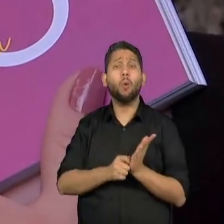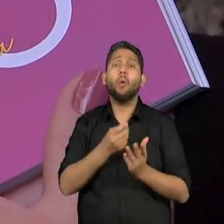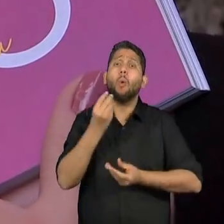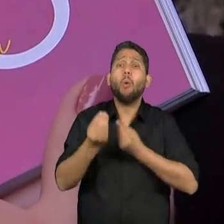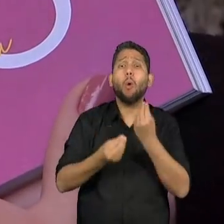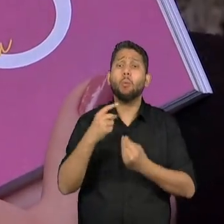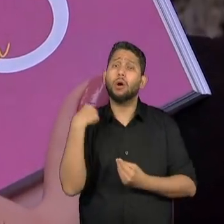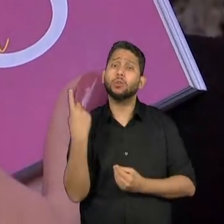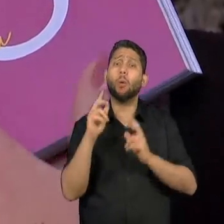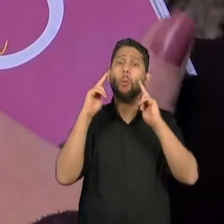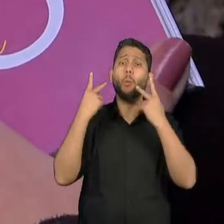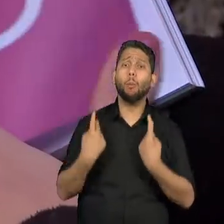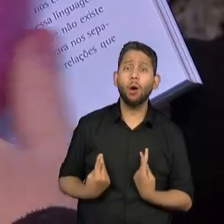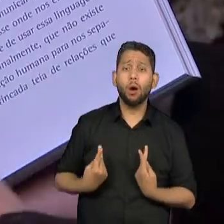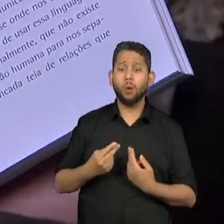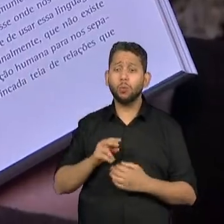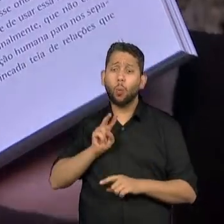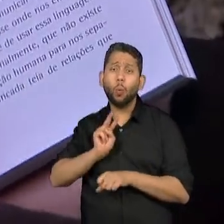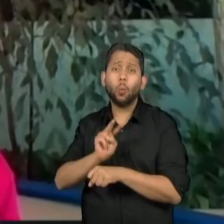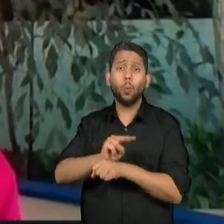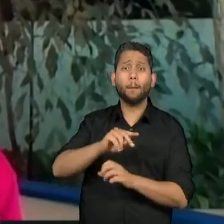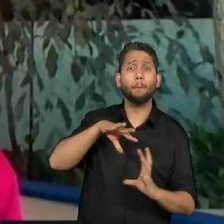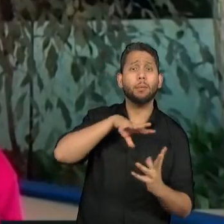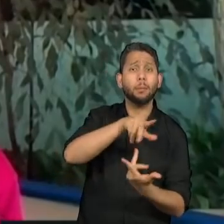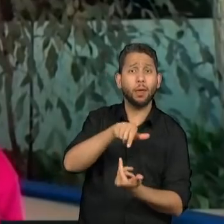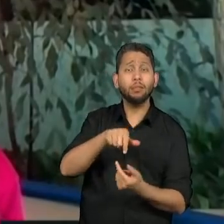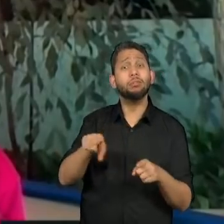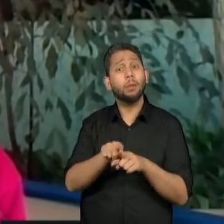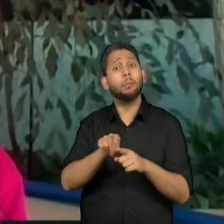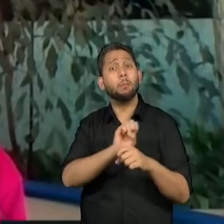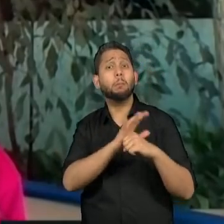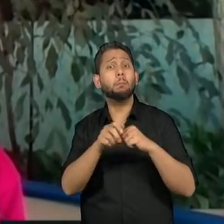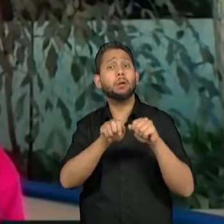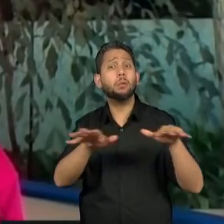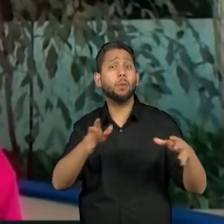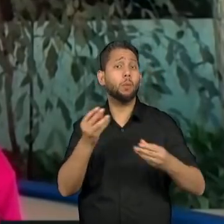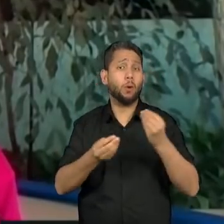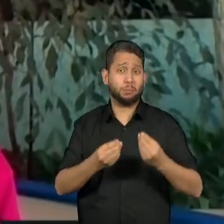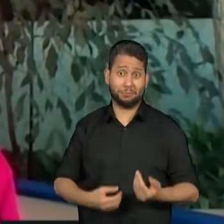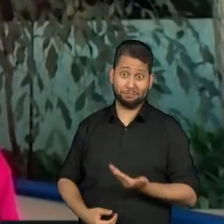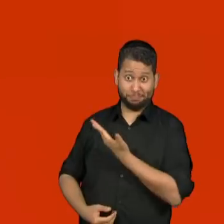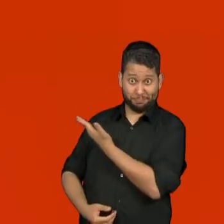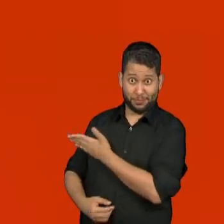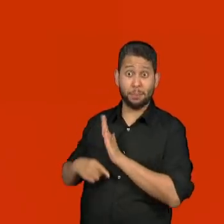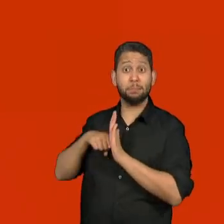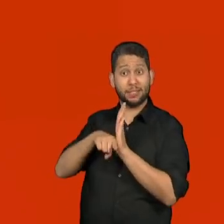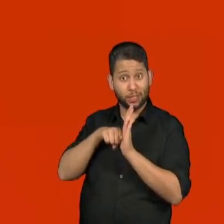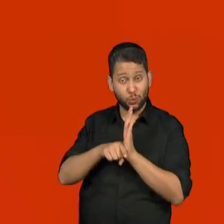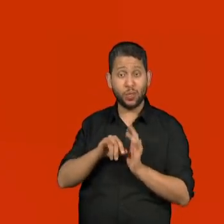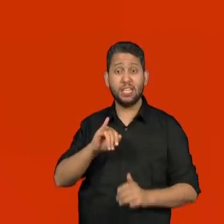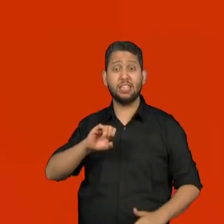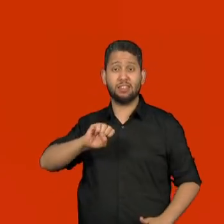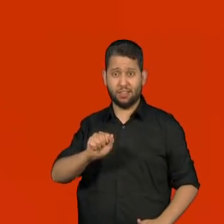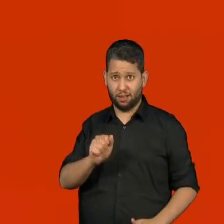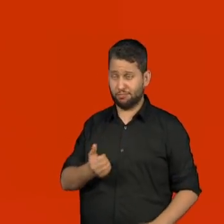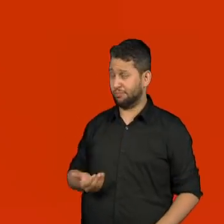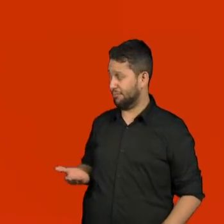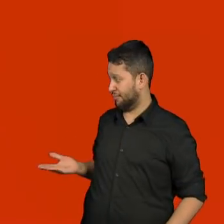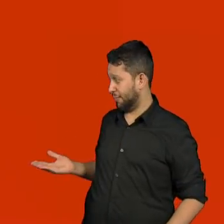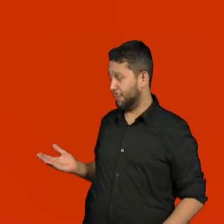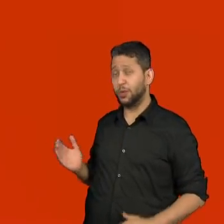lida com o planeta e com a pandemia. A bióloga e pesquisadora do ISA, Instituto